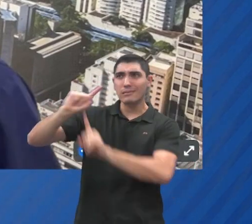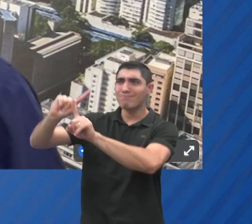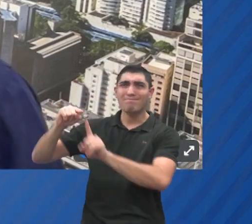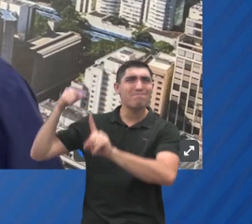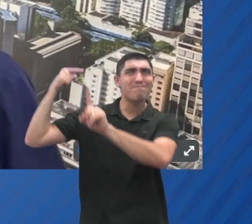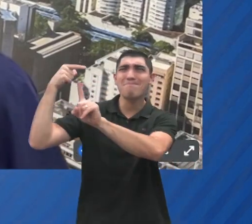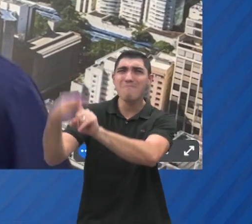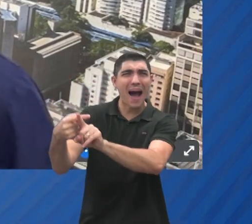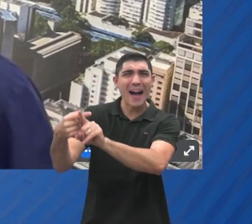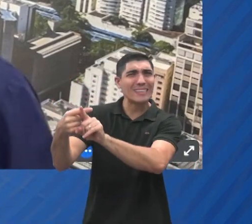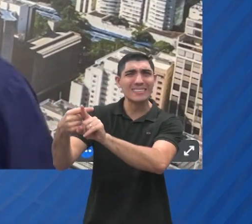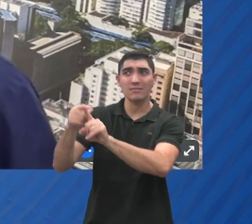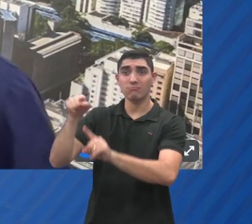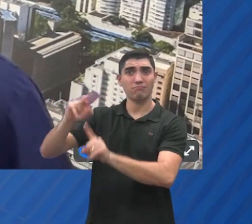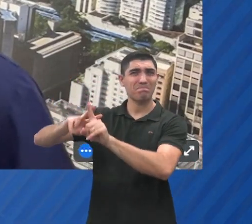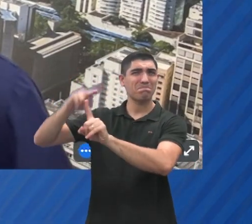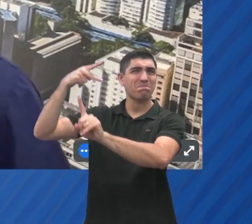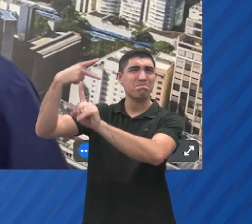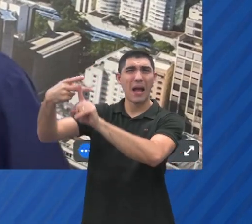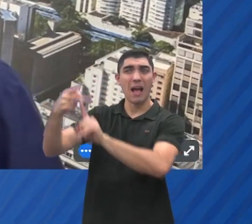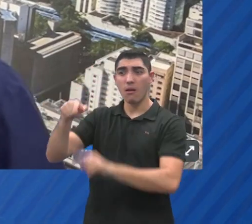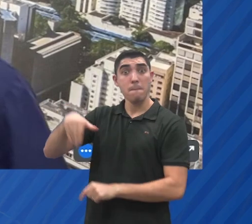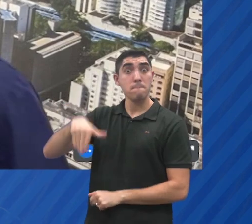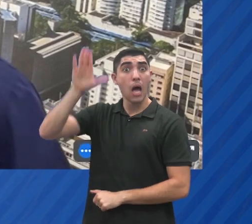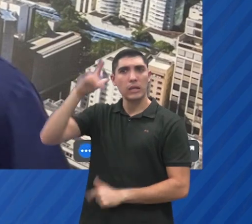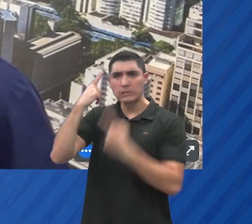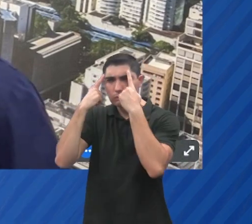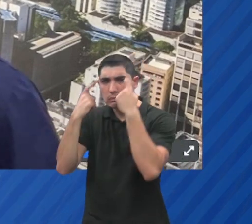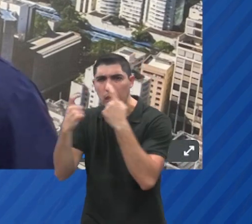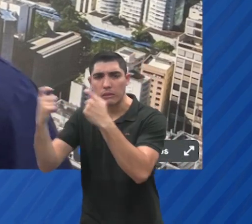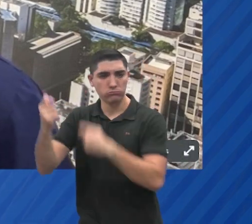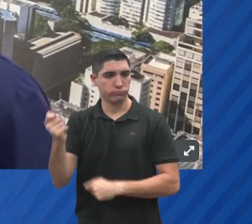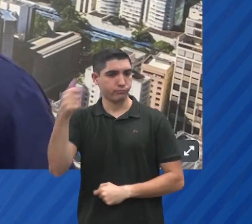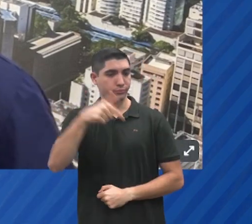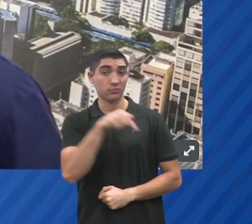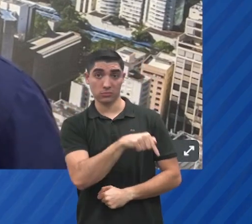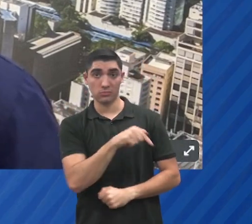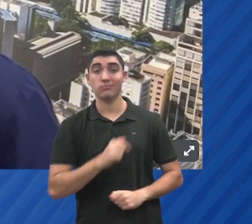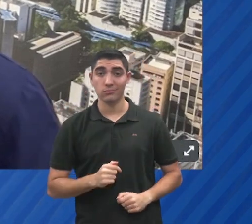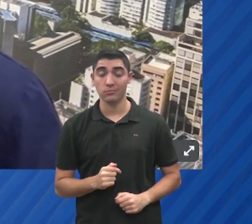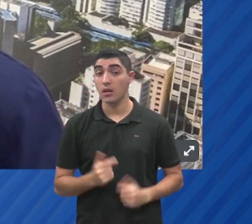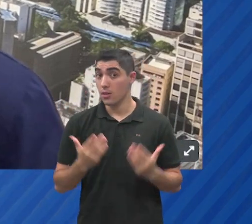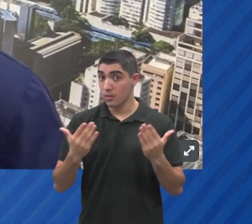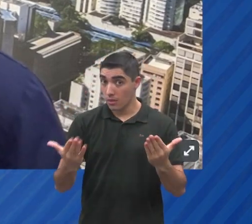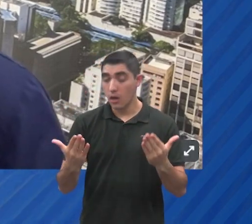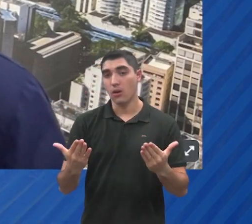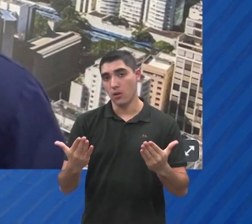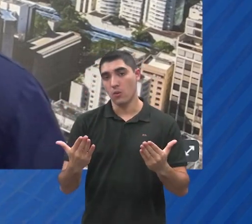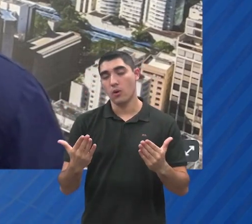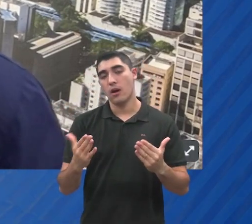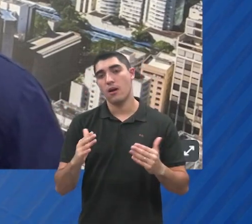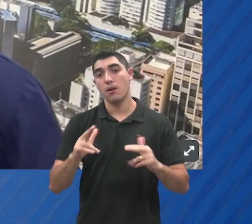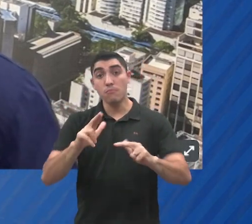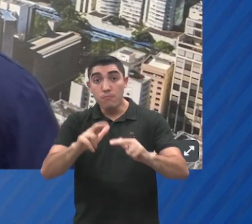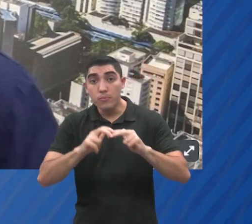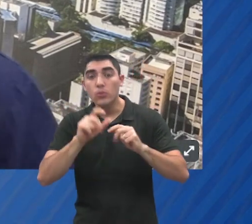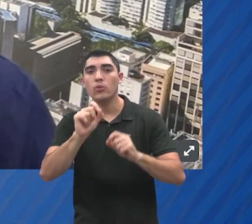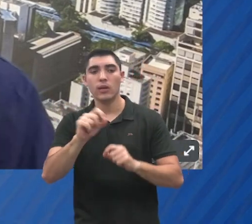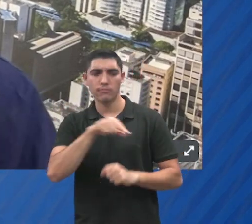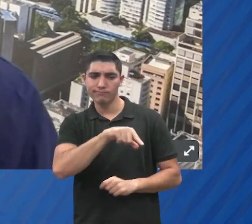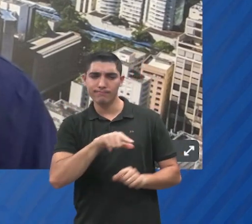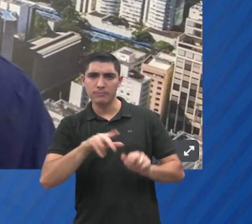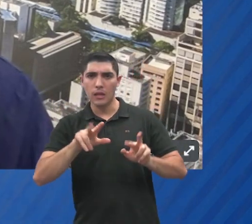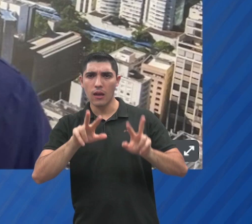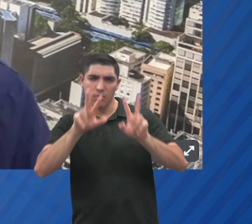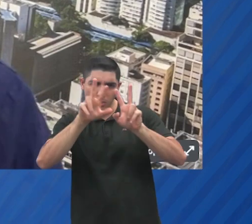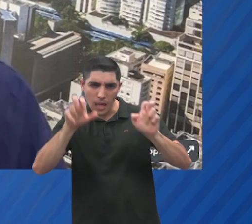Campos. Mesmo assim, o cidadão do joseense não está gostando muito dessa história, mas a segurança tem a ver, claro, em